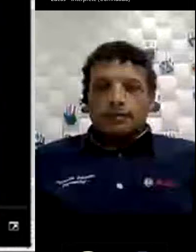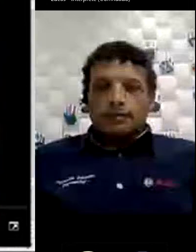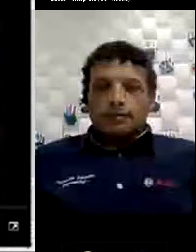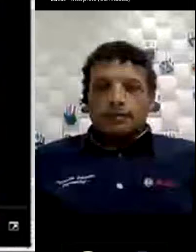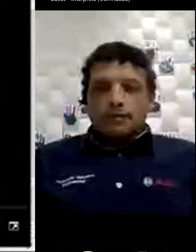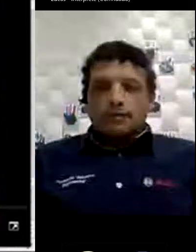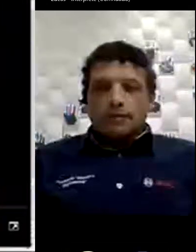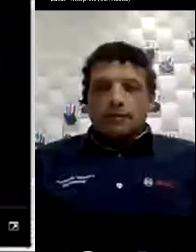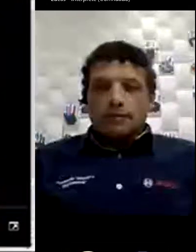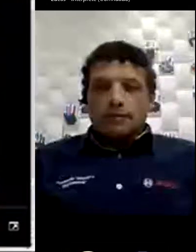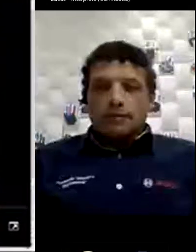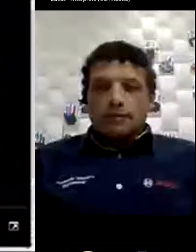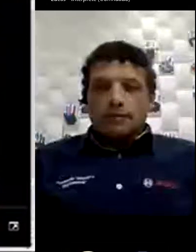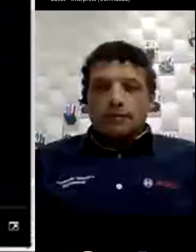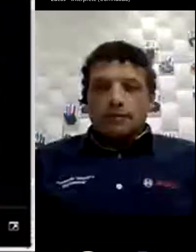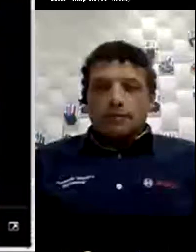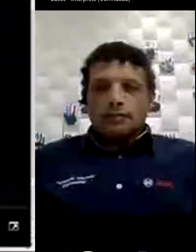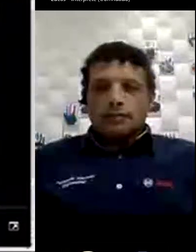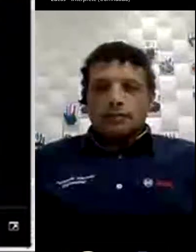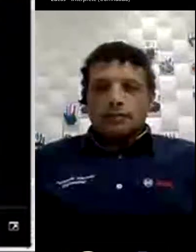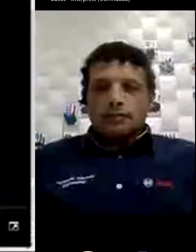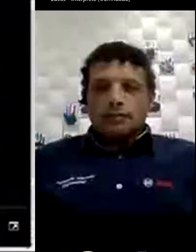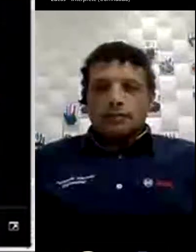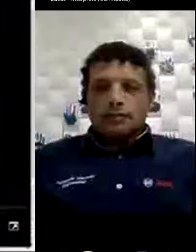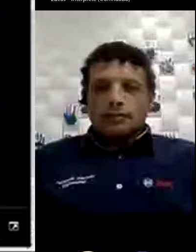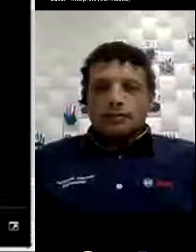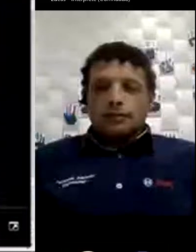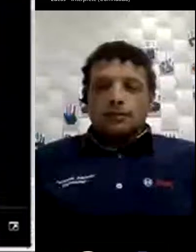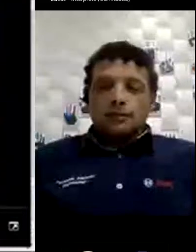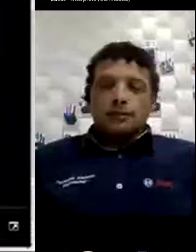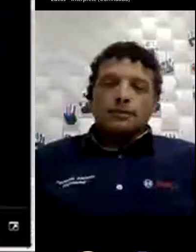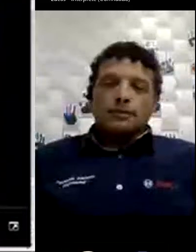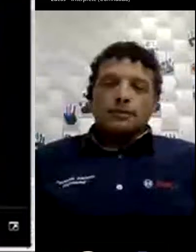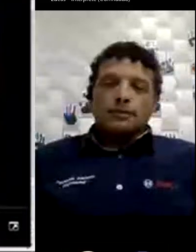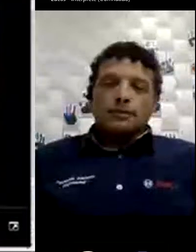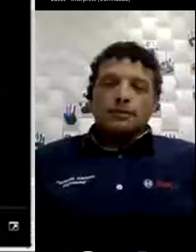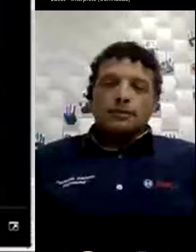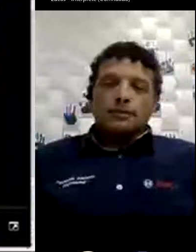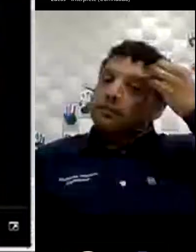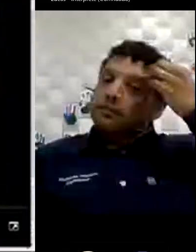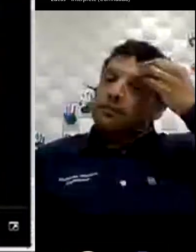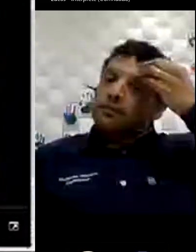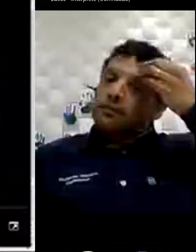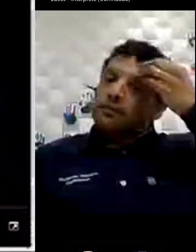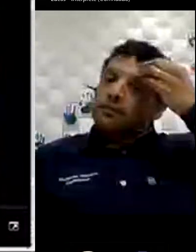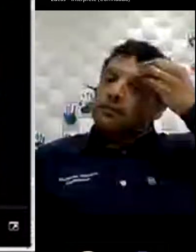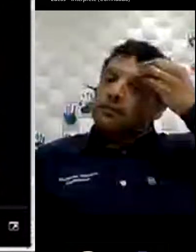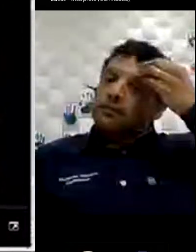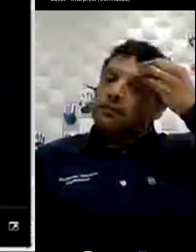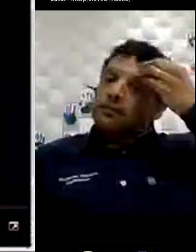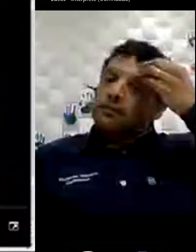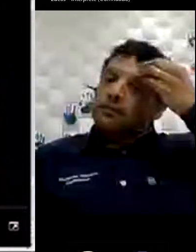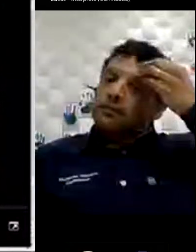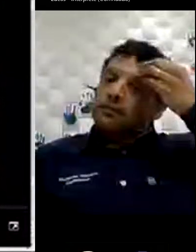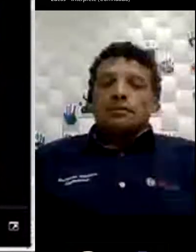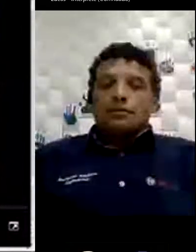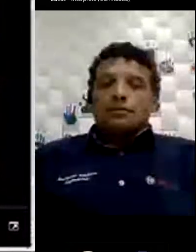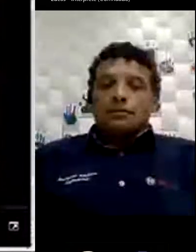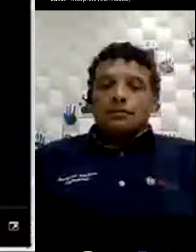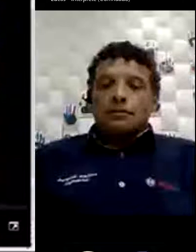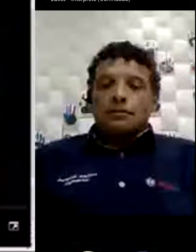ambiente. Realizamos ensaios de desempenho, emissões e durabilidade de motores, sistemas de injeção